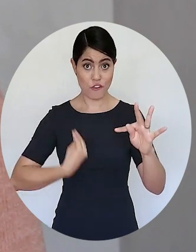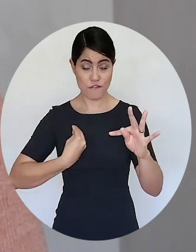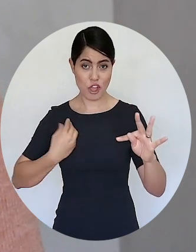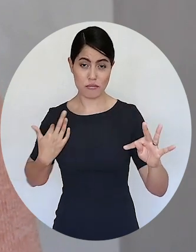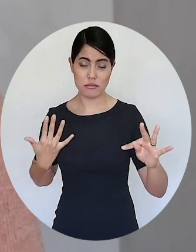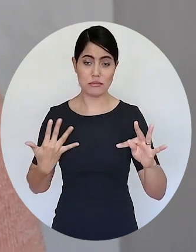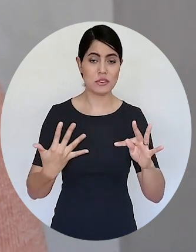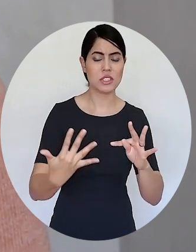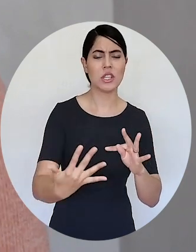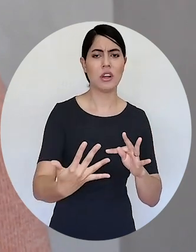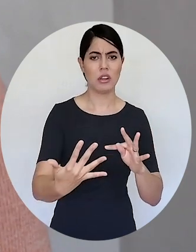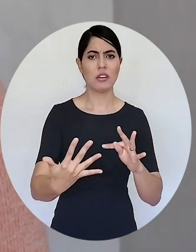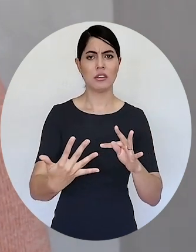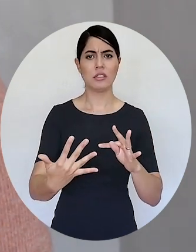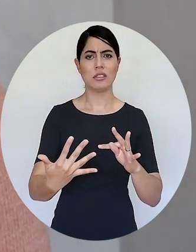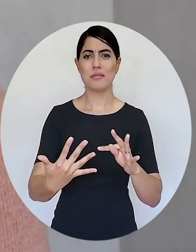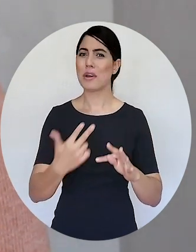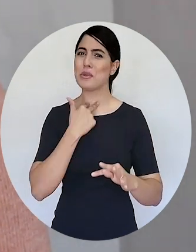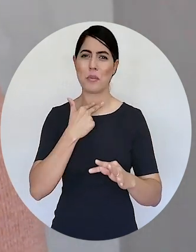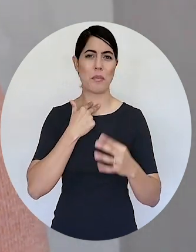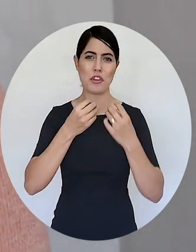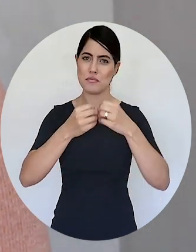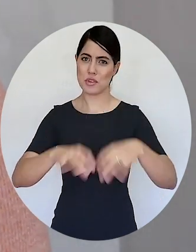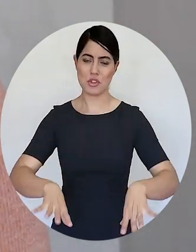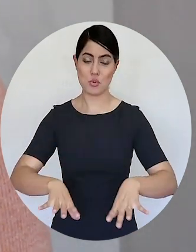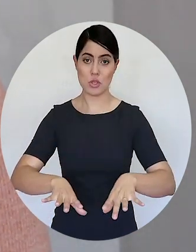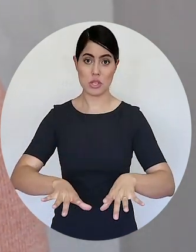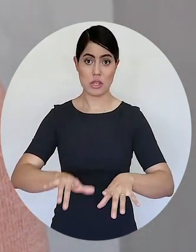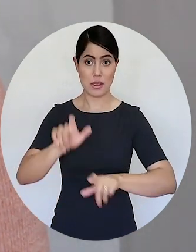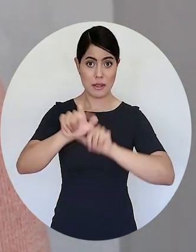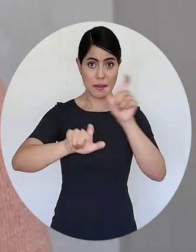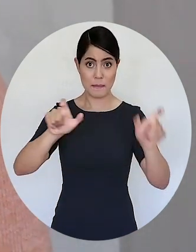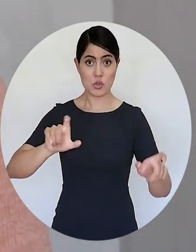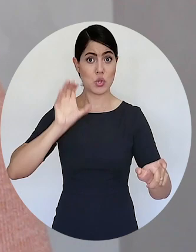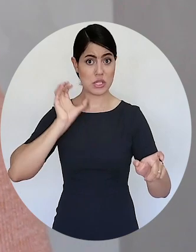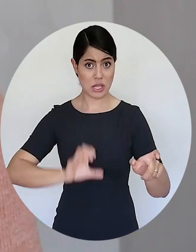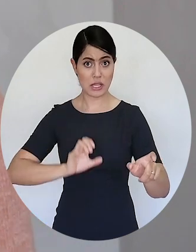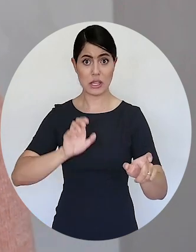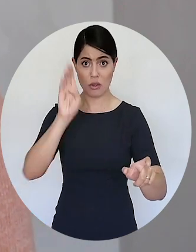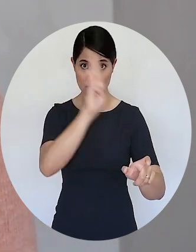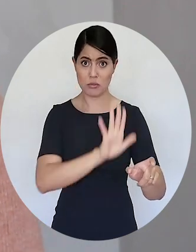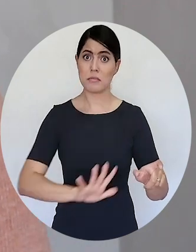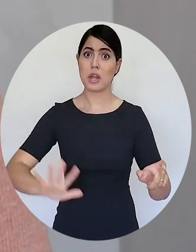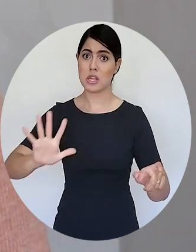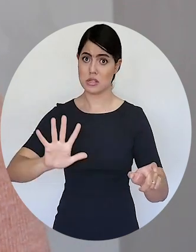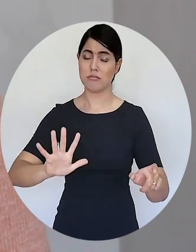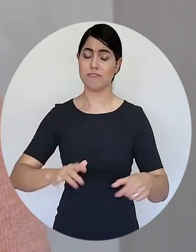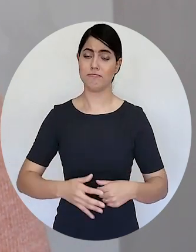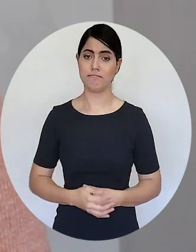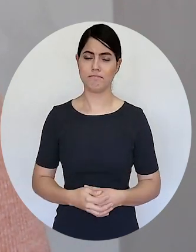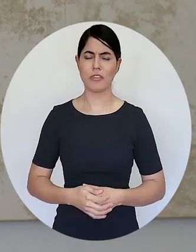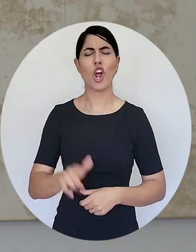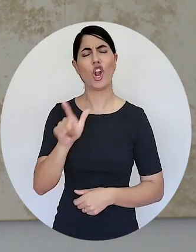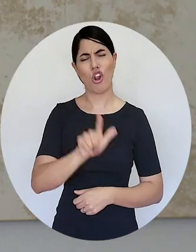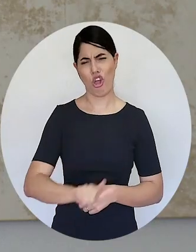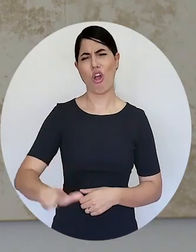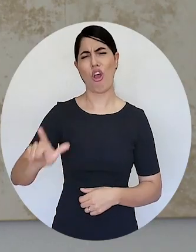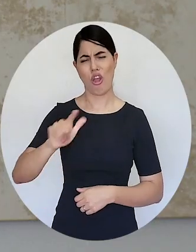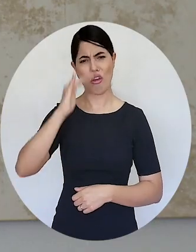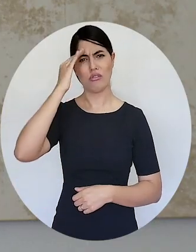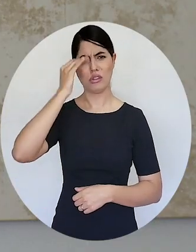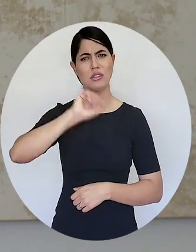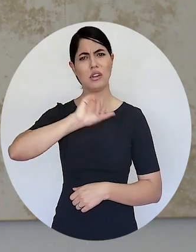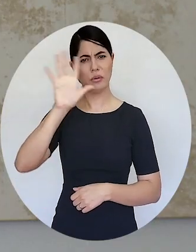tecnologias na vida de todos, mas ressalta que elas não podem prejudicar a vida de cidadãs e cidadãos brasileiros. Claro